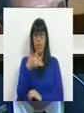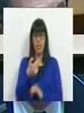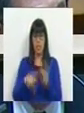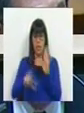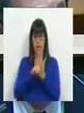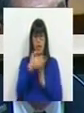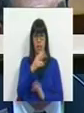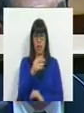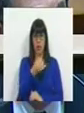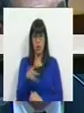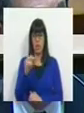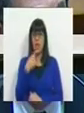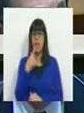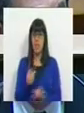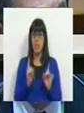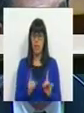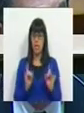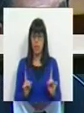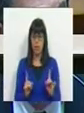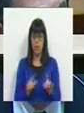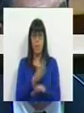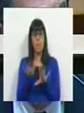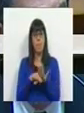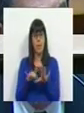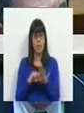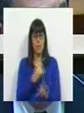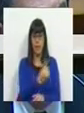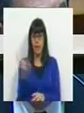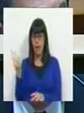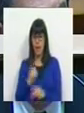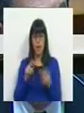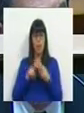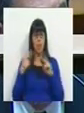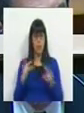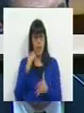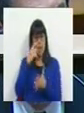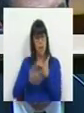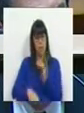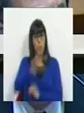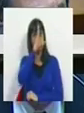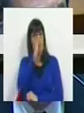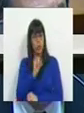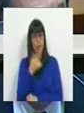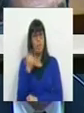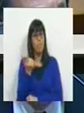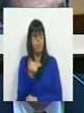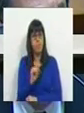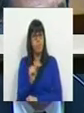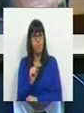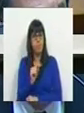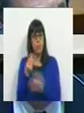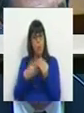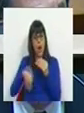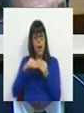Lei 73 de 2013 diz exatamente isso. Da participação de cada município nos impostos de Estado não pode resultar